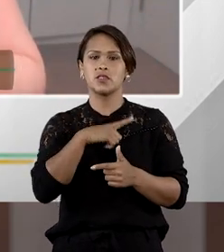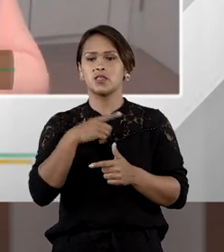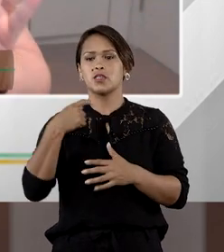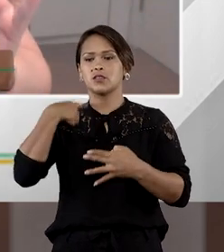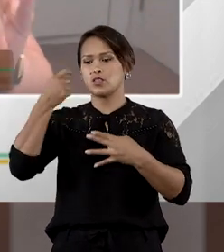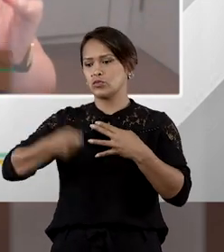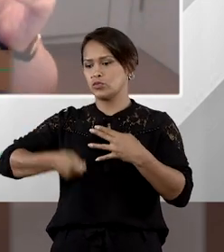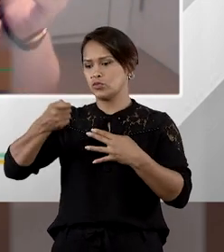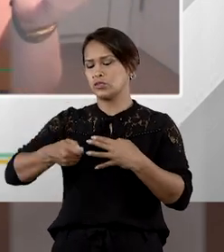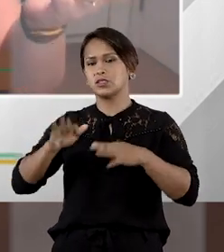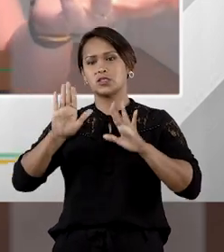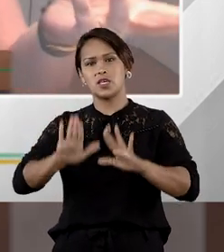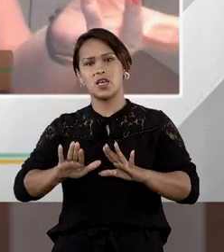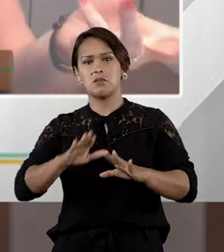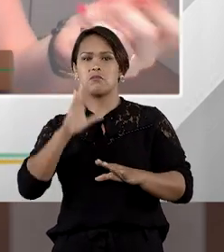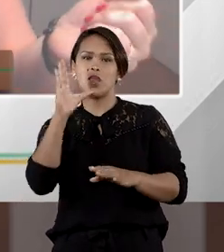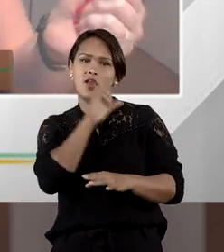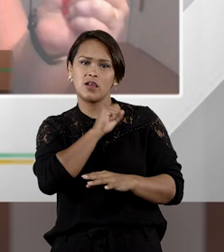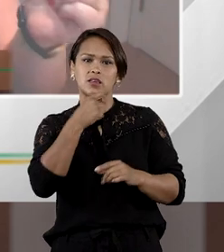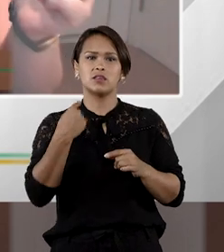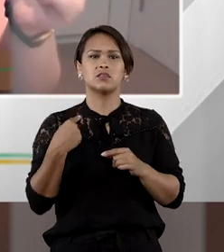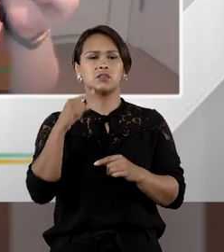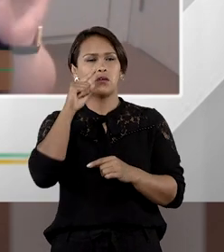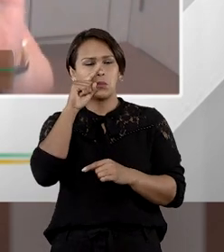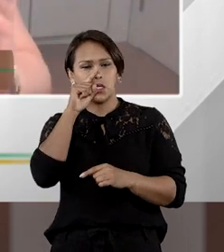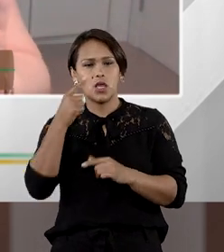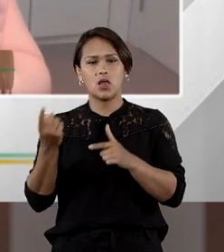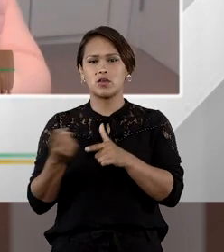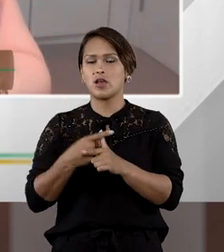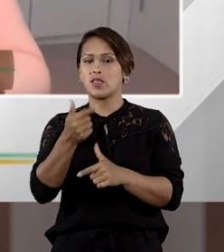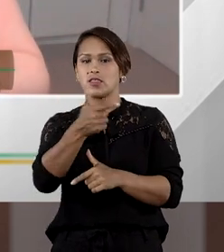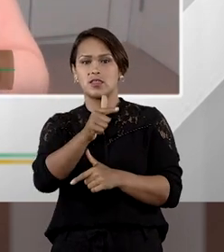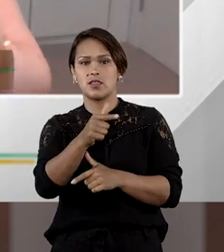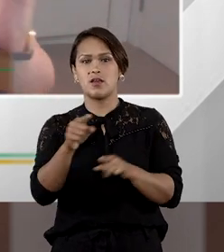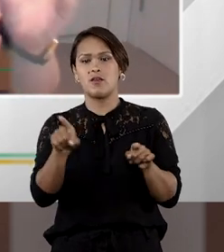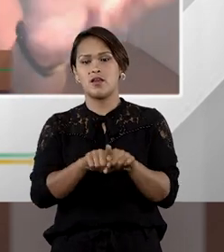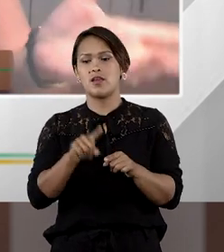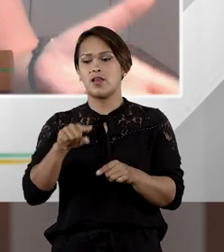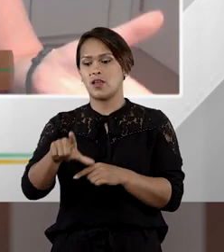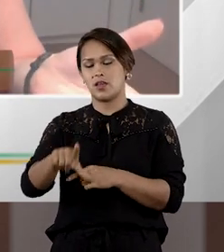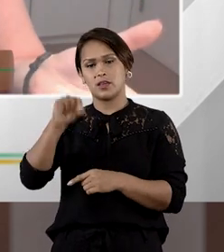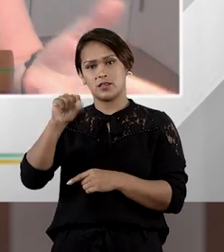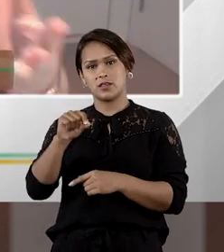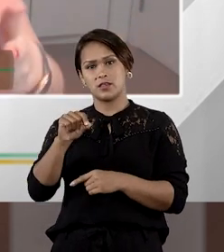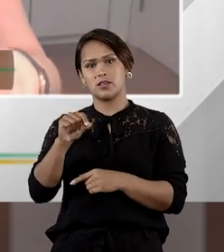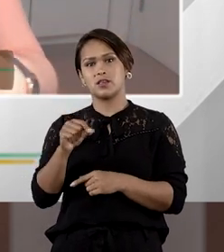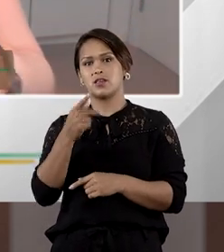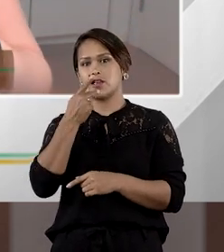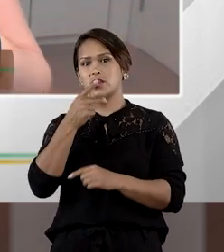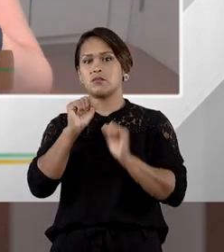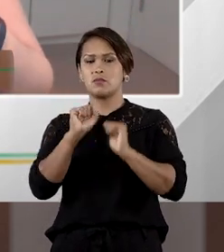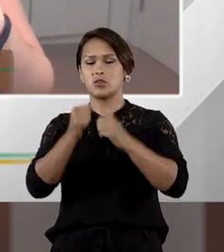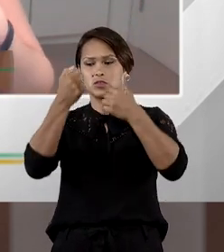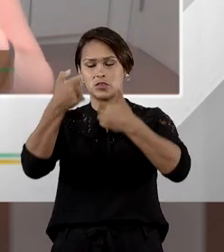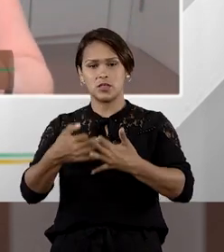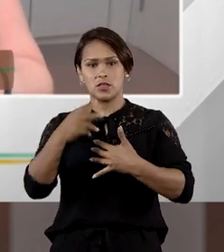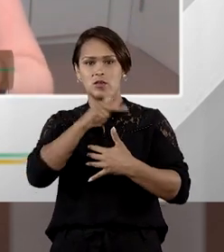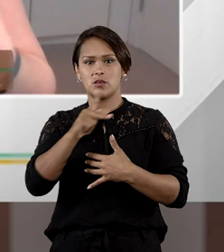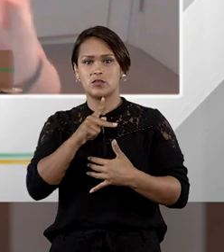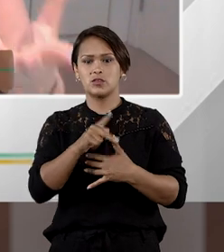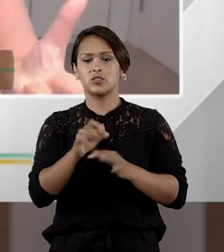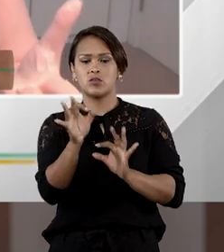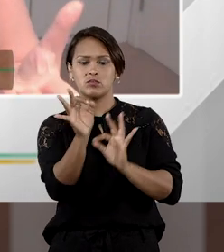não pode dizer: puxa, mas é menos eficiente o rito da penhora. Não, né? E aí, o irmão Flávio Tartucci pode dizer muito bem: o